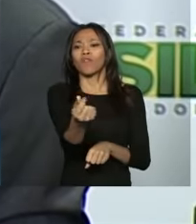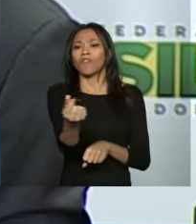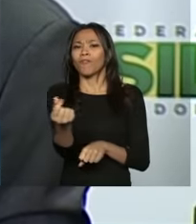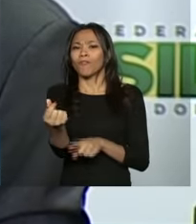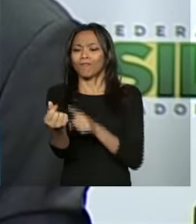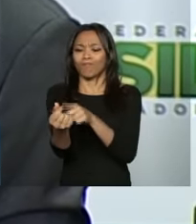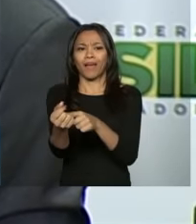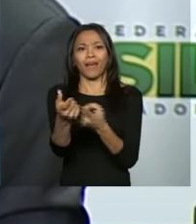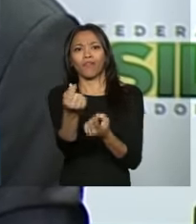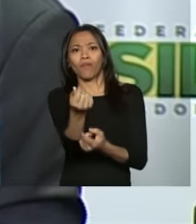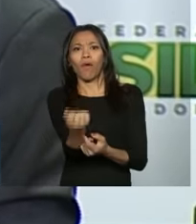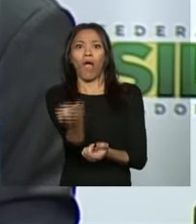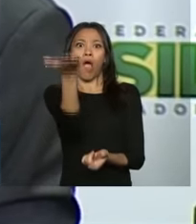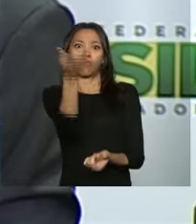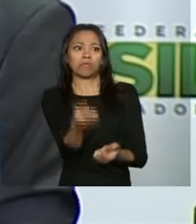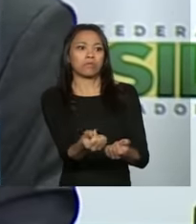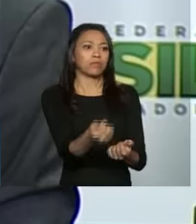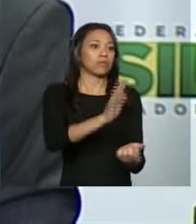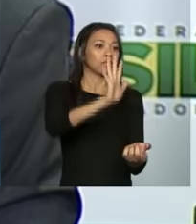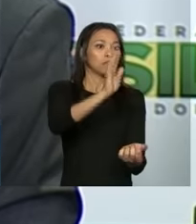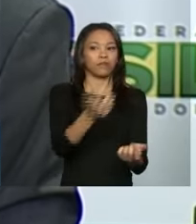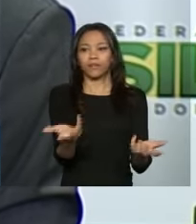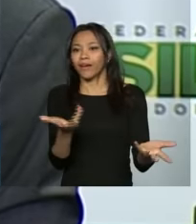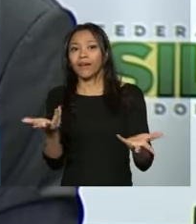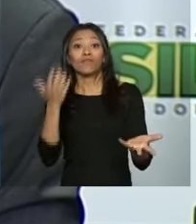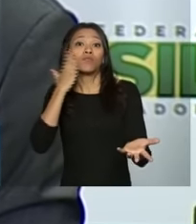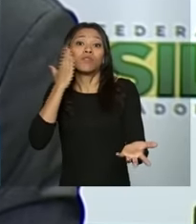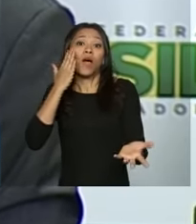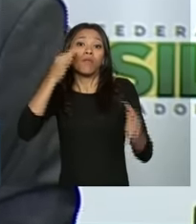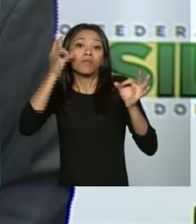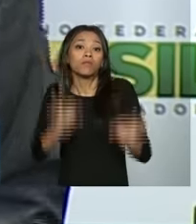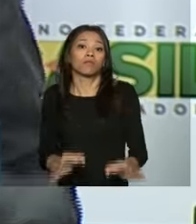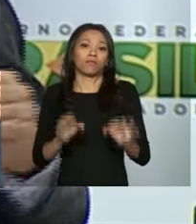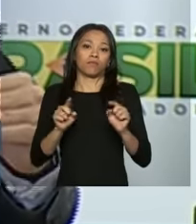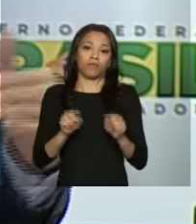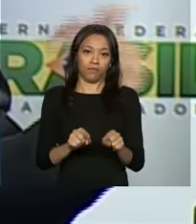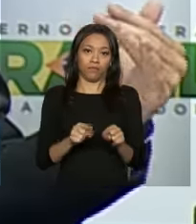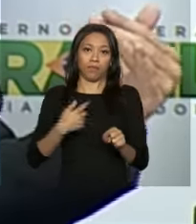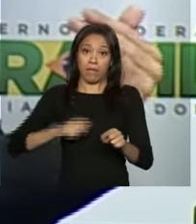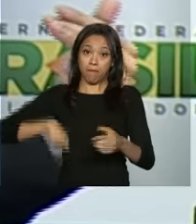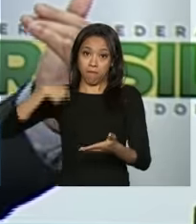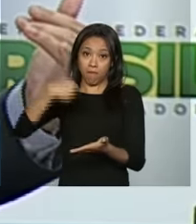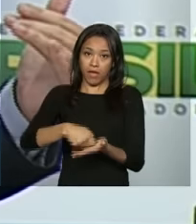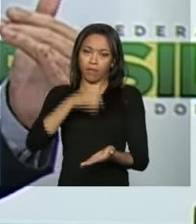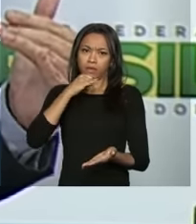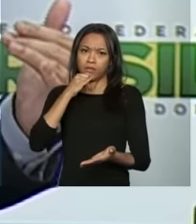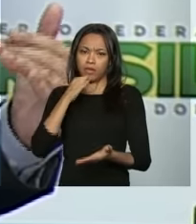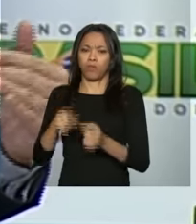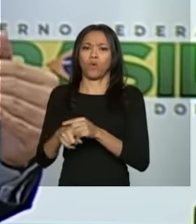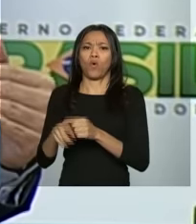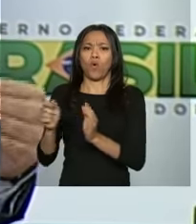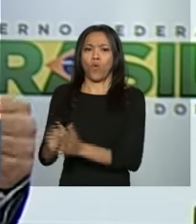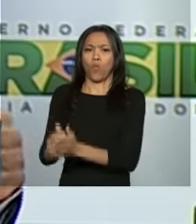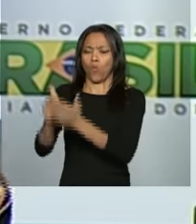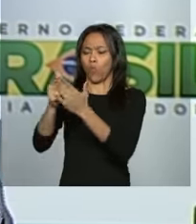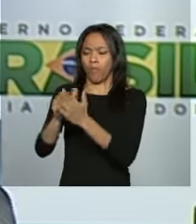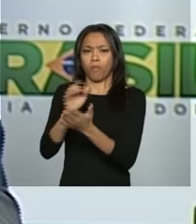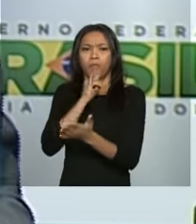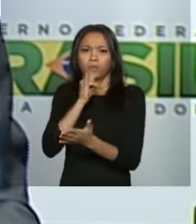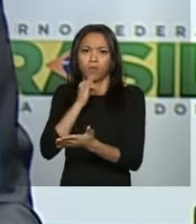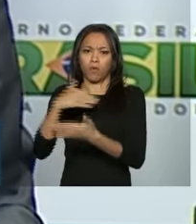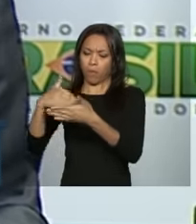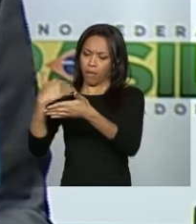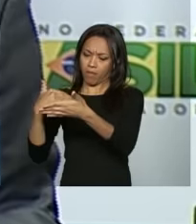ou o próprio paciente por exemplo se ele vai fazer a o pagamento particular para ele olhar numa num banco de preço para saber se o